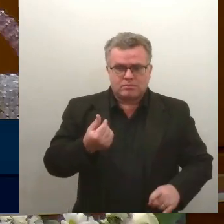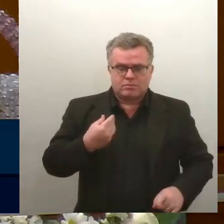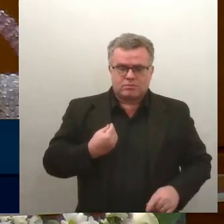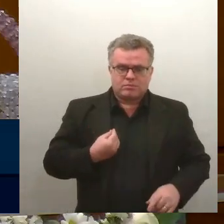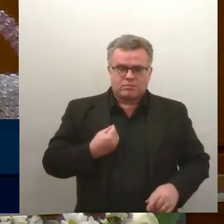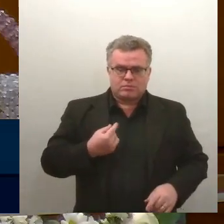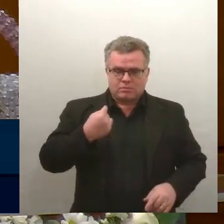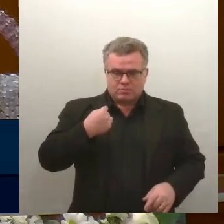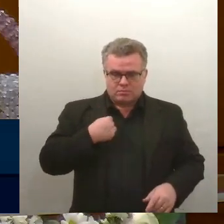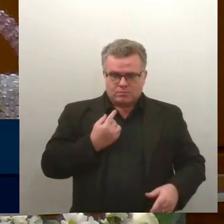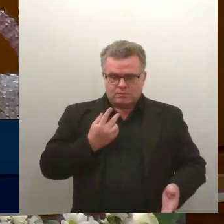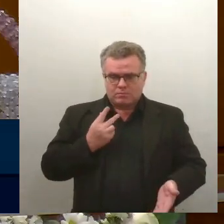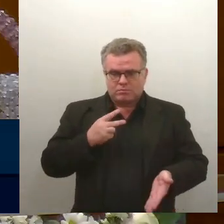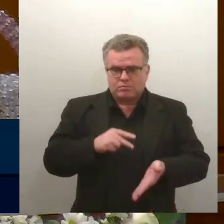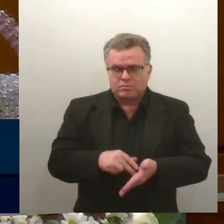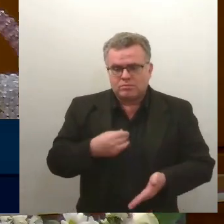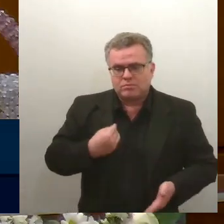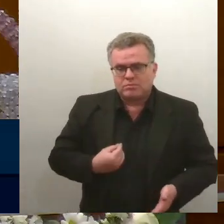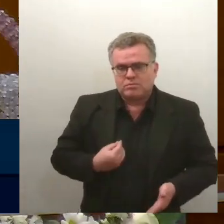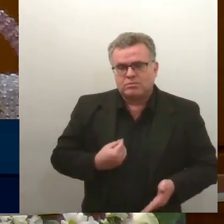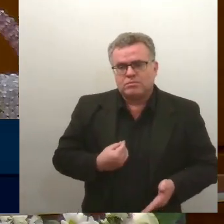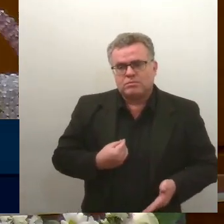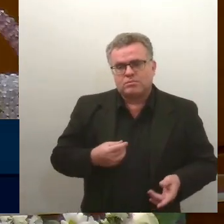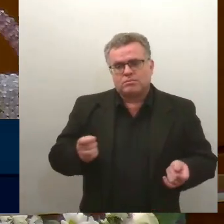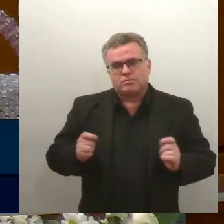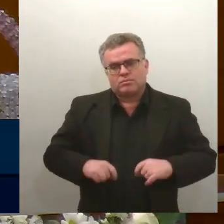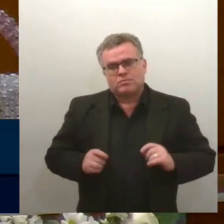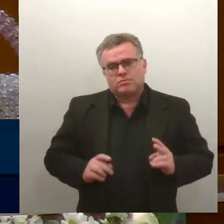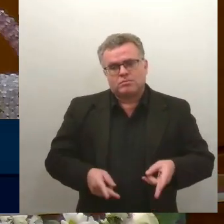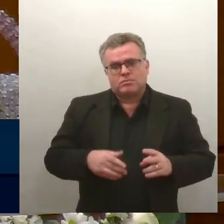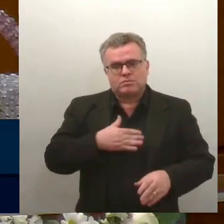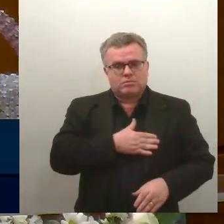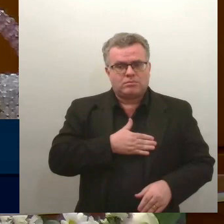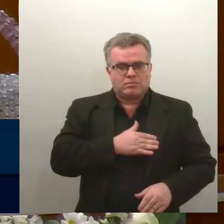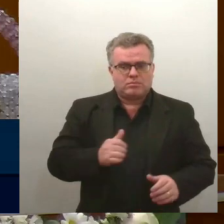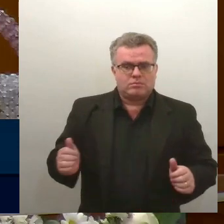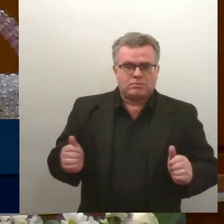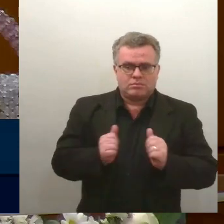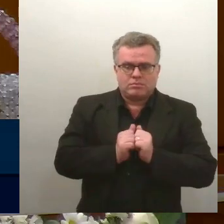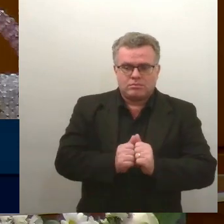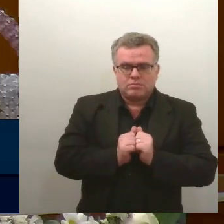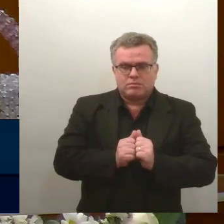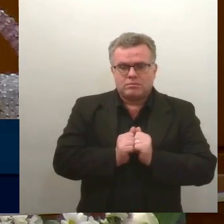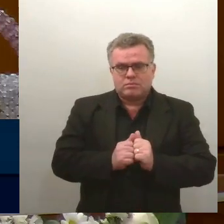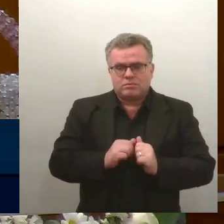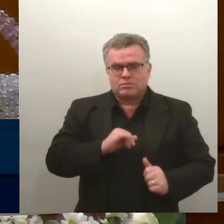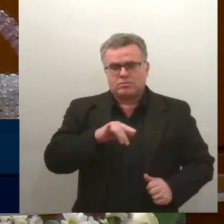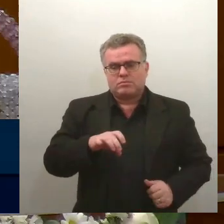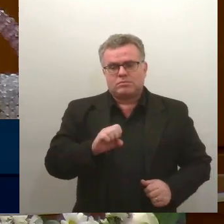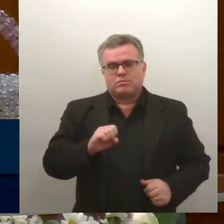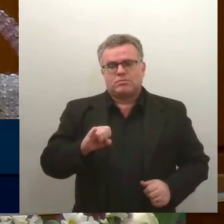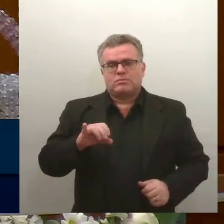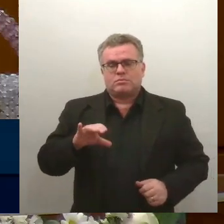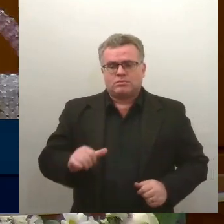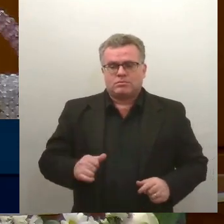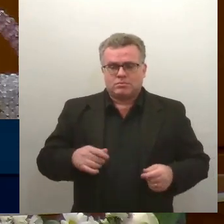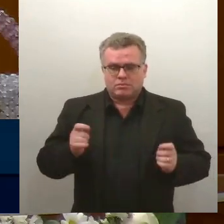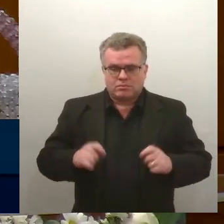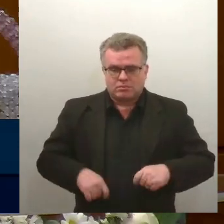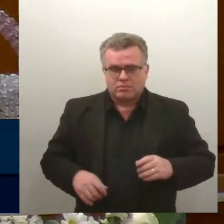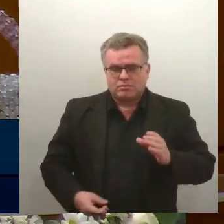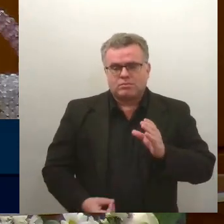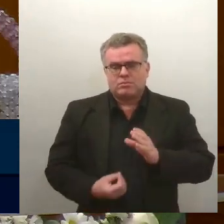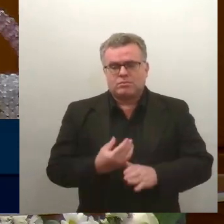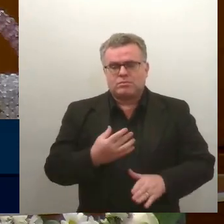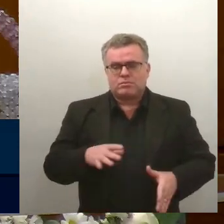minha querida, né, companheira de luta, Jéssica Teilo, que é fundadora da Unidas, uma associação, né, de